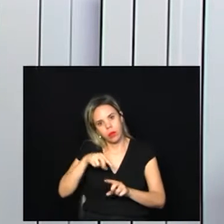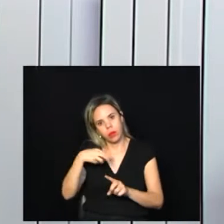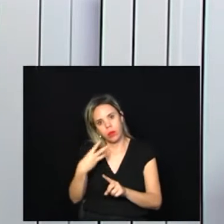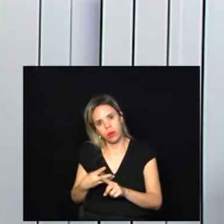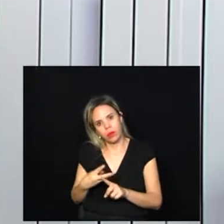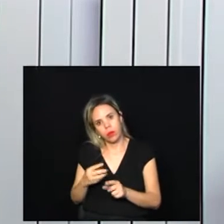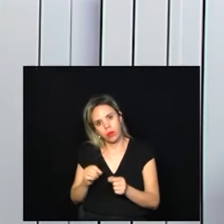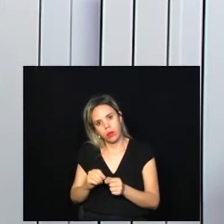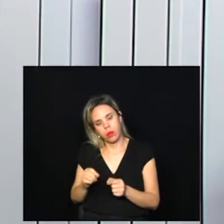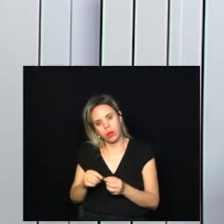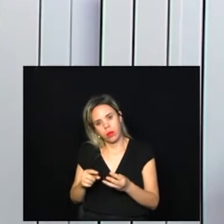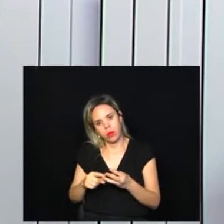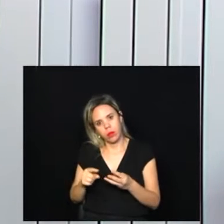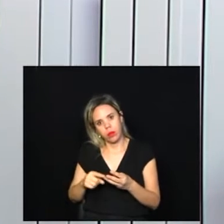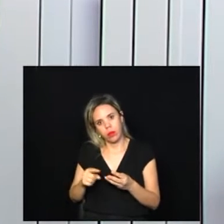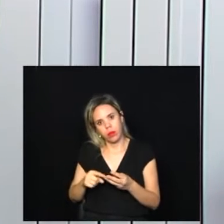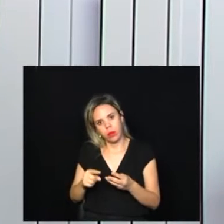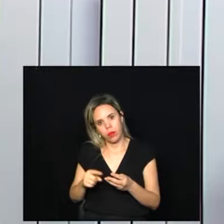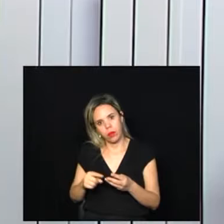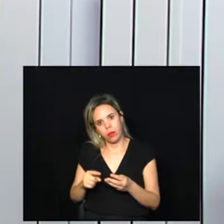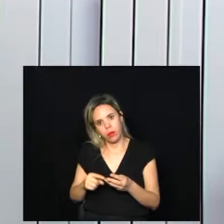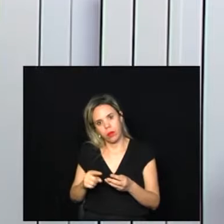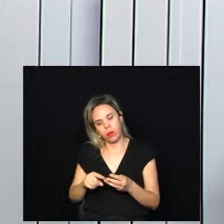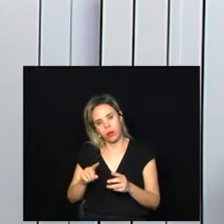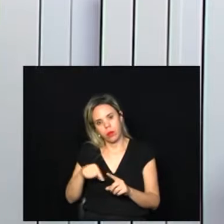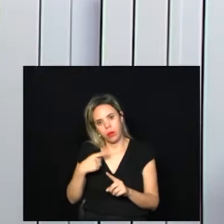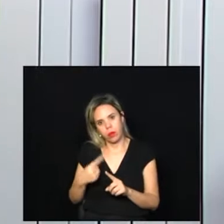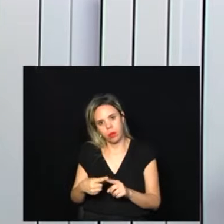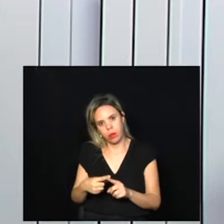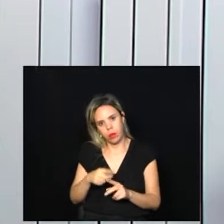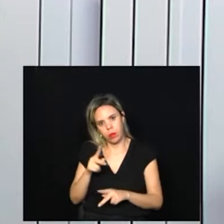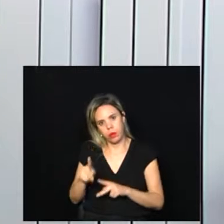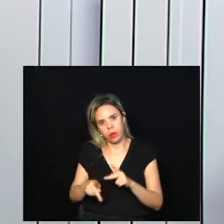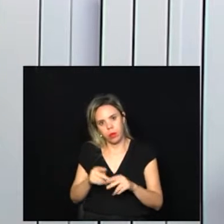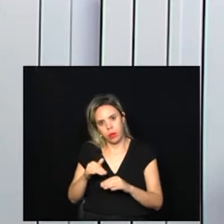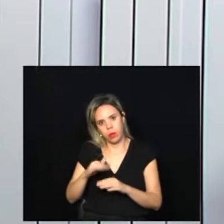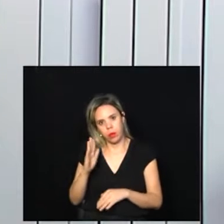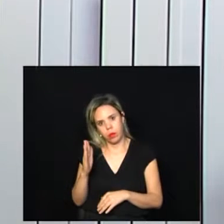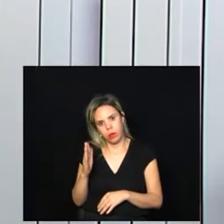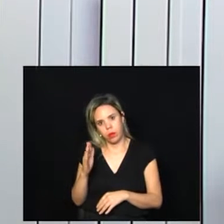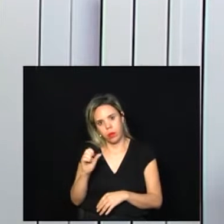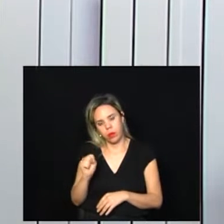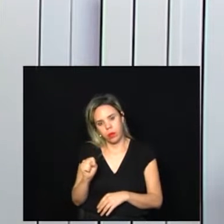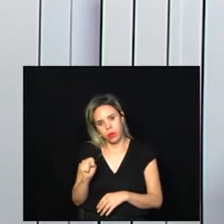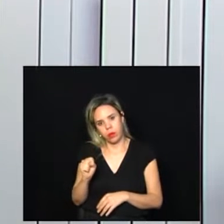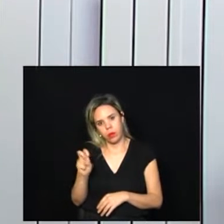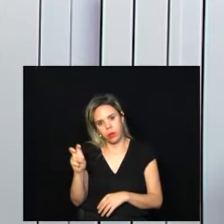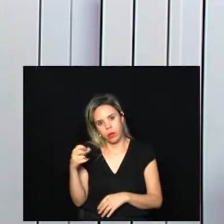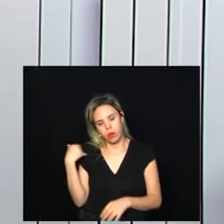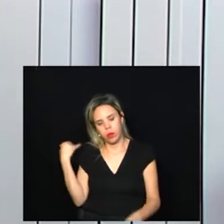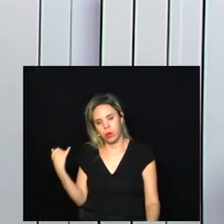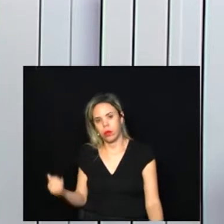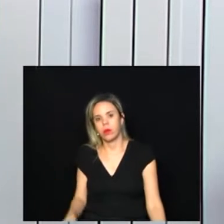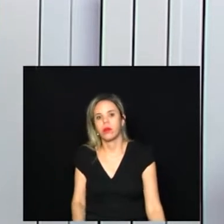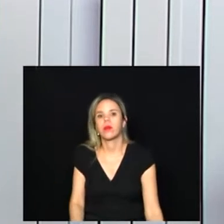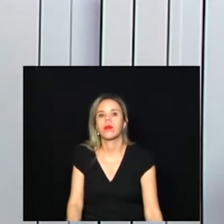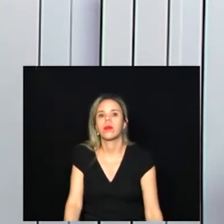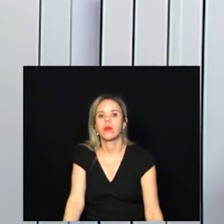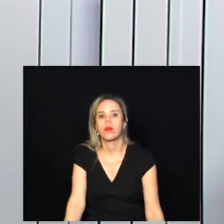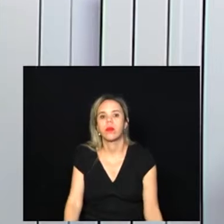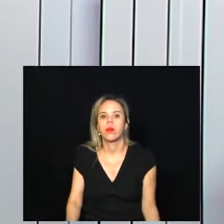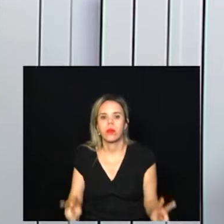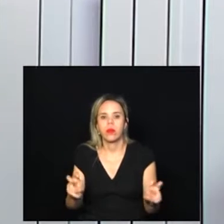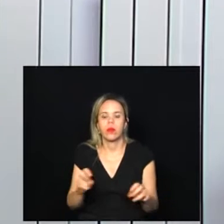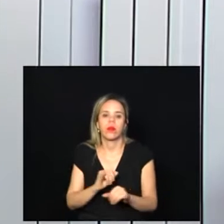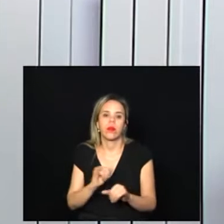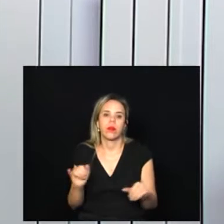que seria a terceira dose, essa dose adicional para as pessoas acima de 85 anos. Este assunto já